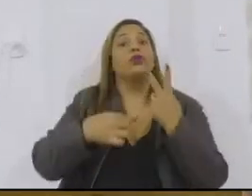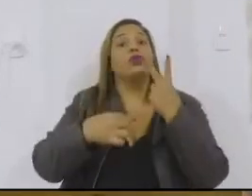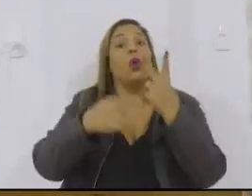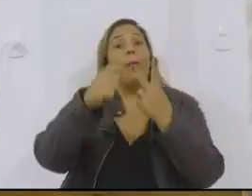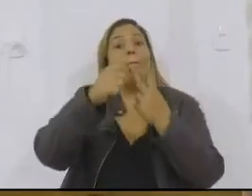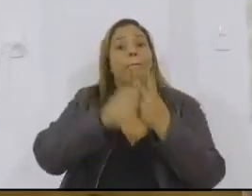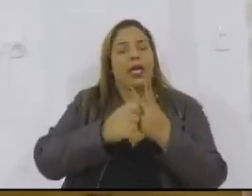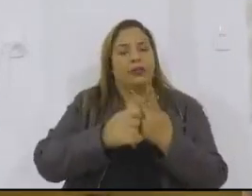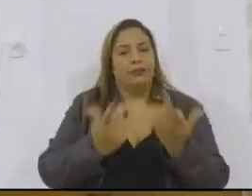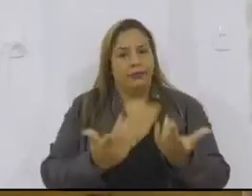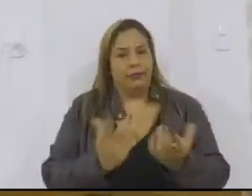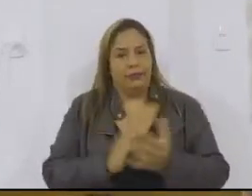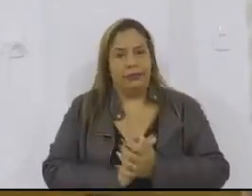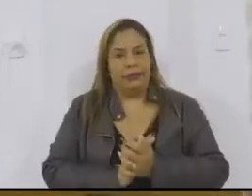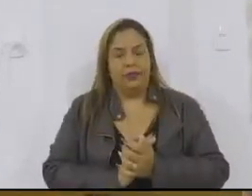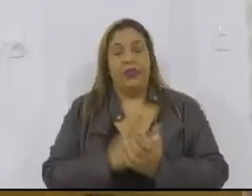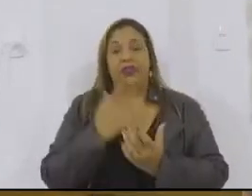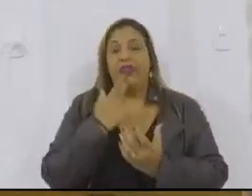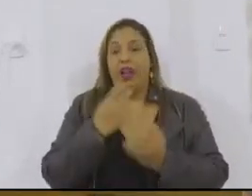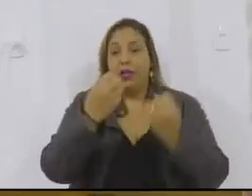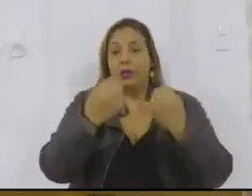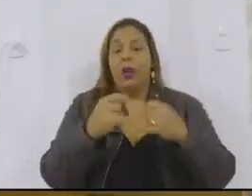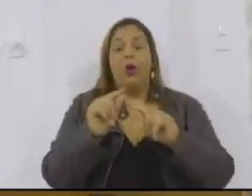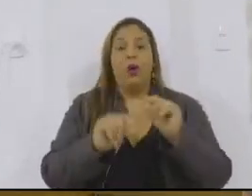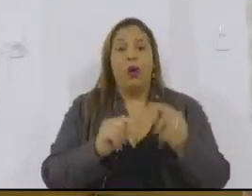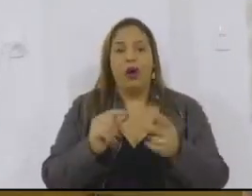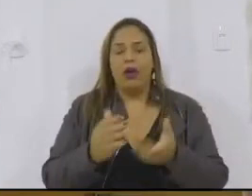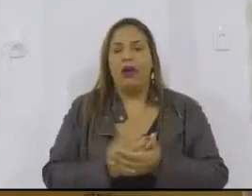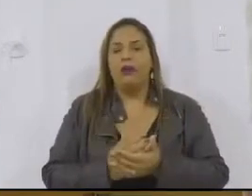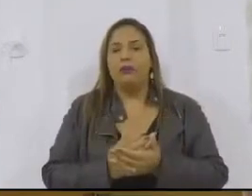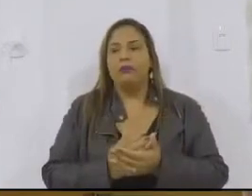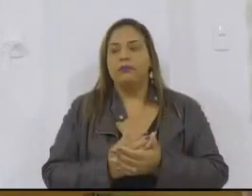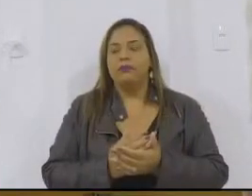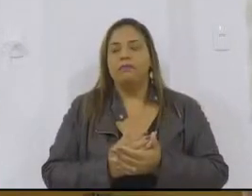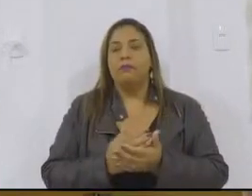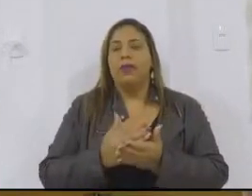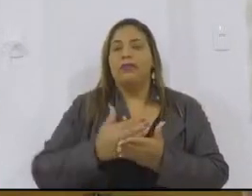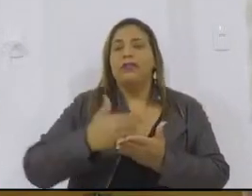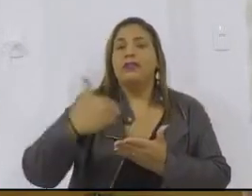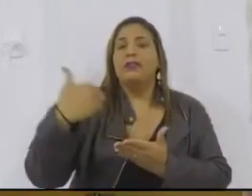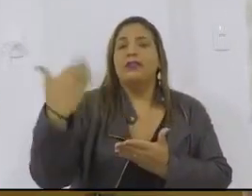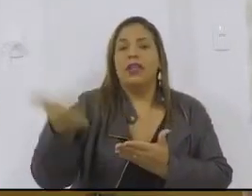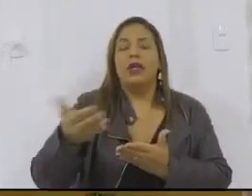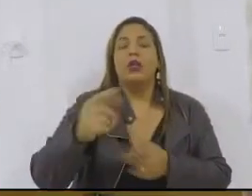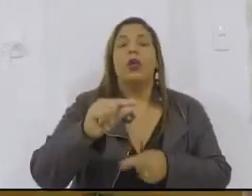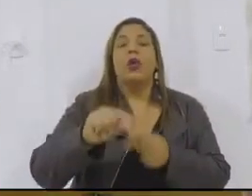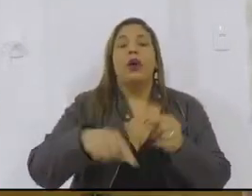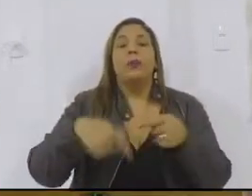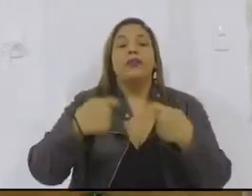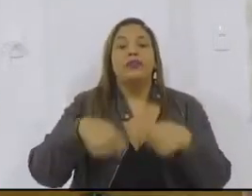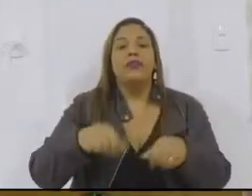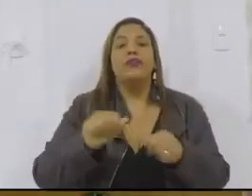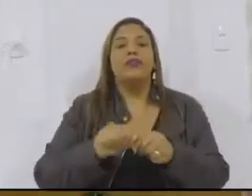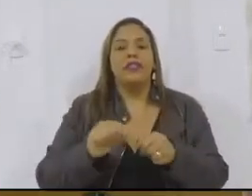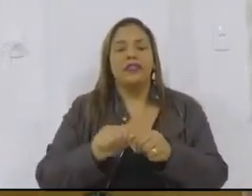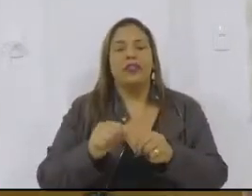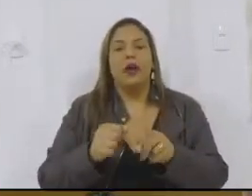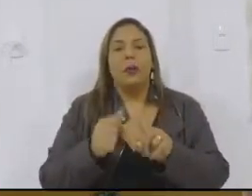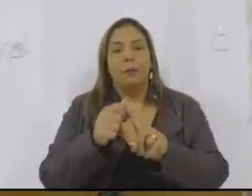estava alegando que ele estava passando o que ele tinha que fazer no mês.